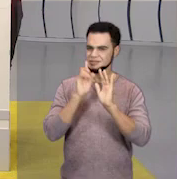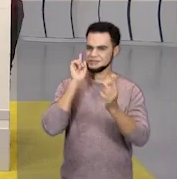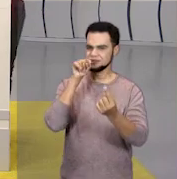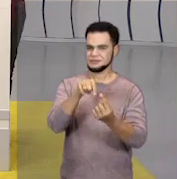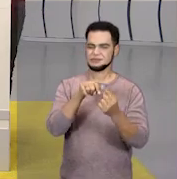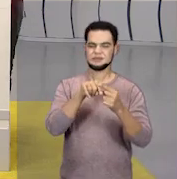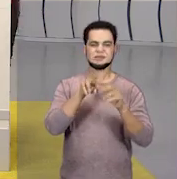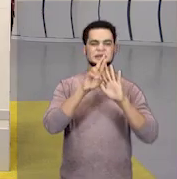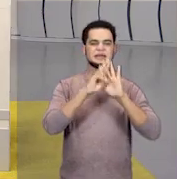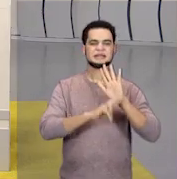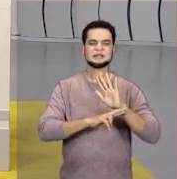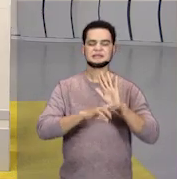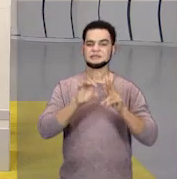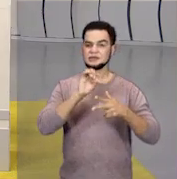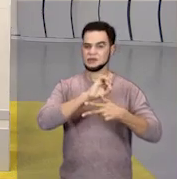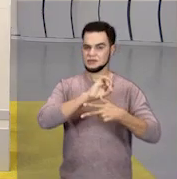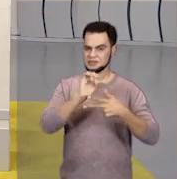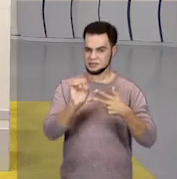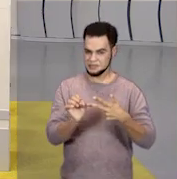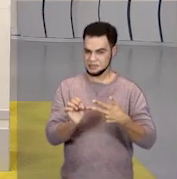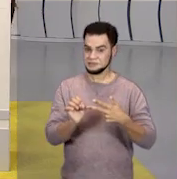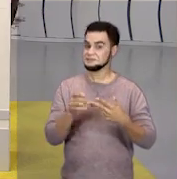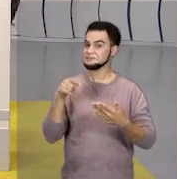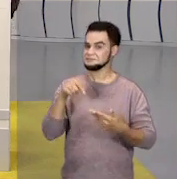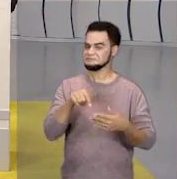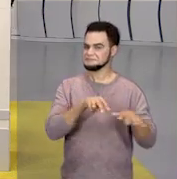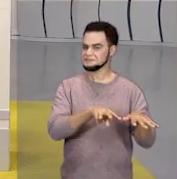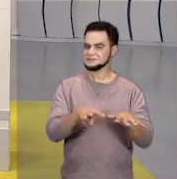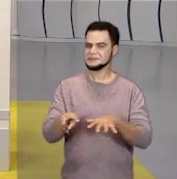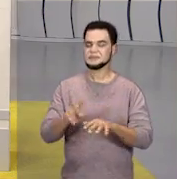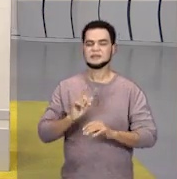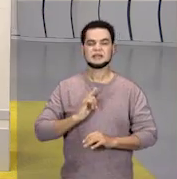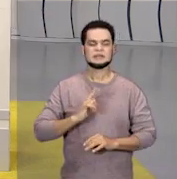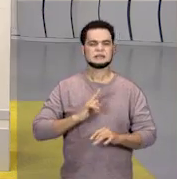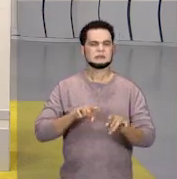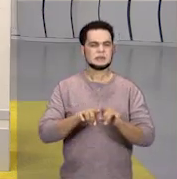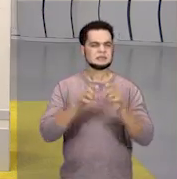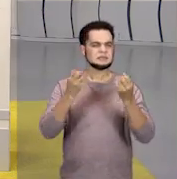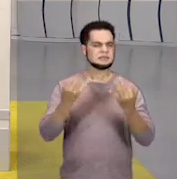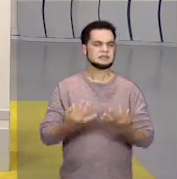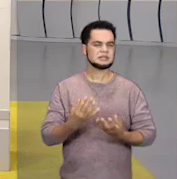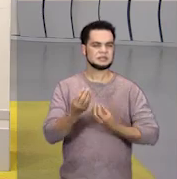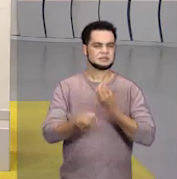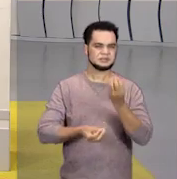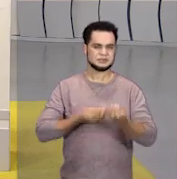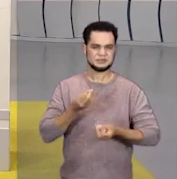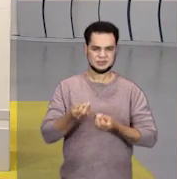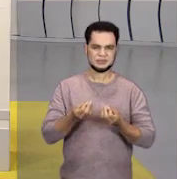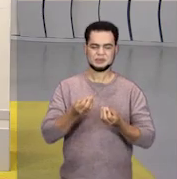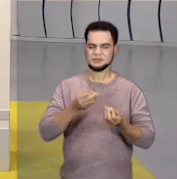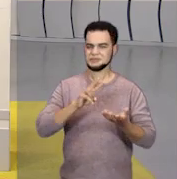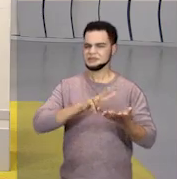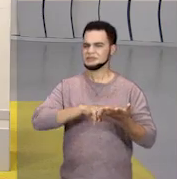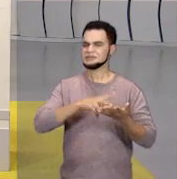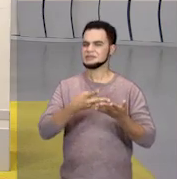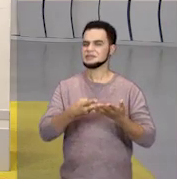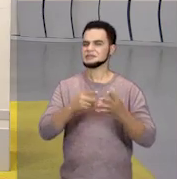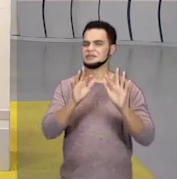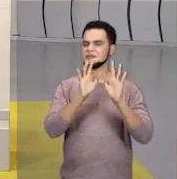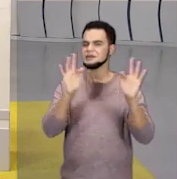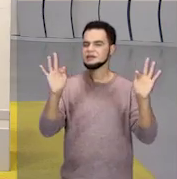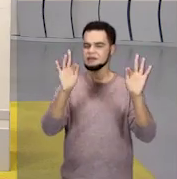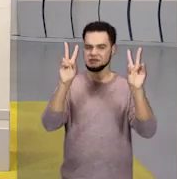Enem. E dentro desta semana, a gente fala sobre a interpretação de frase-tema,